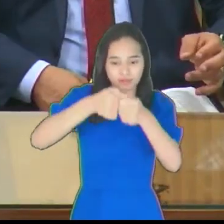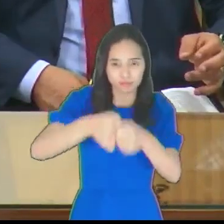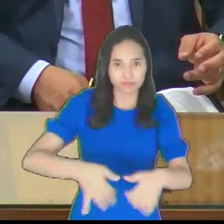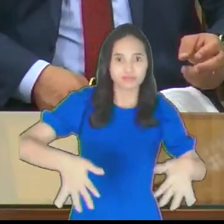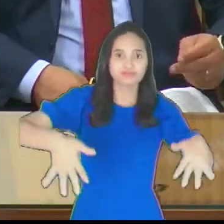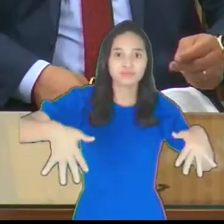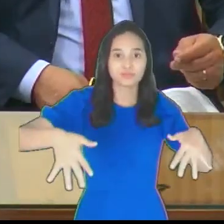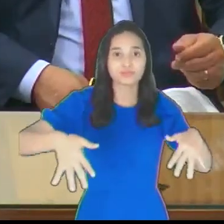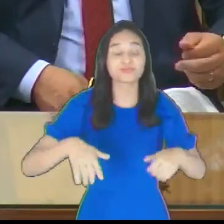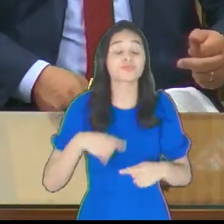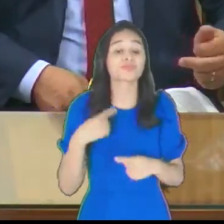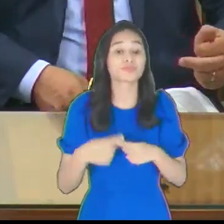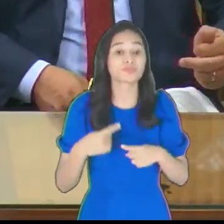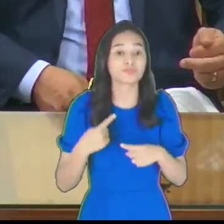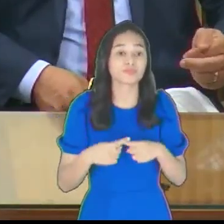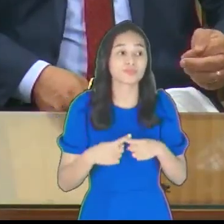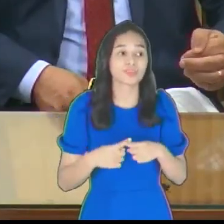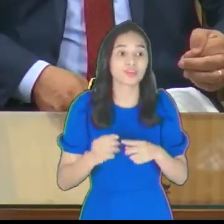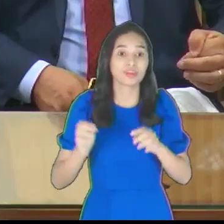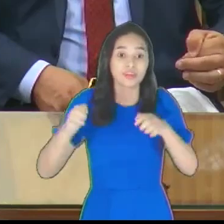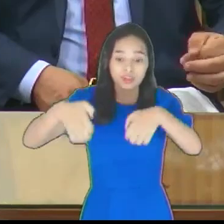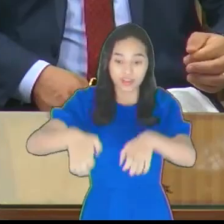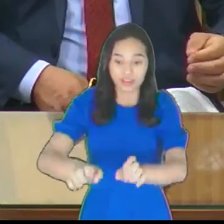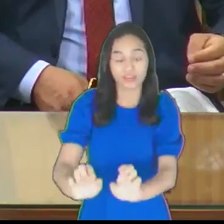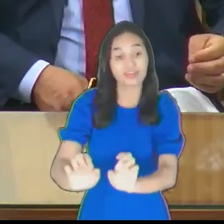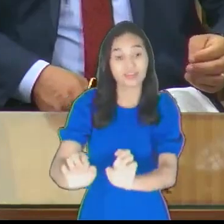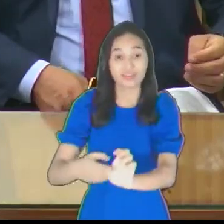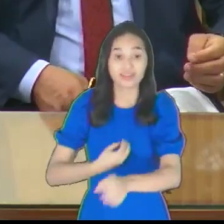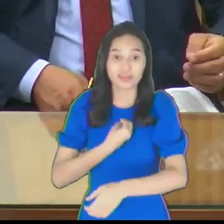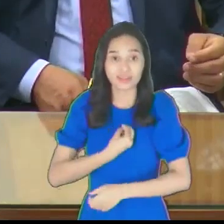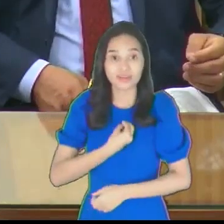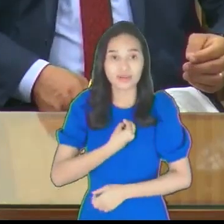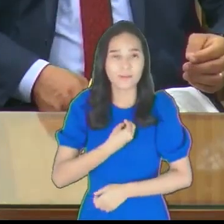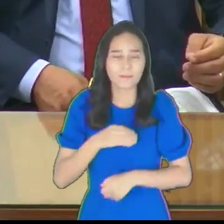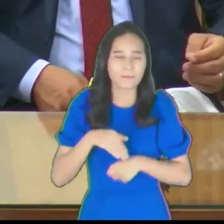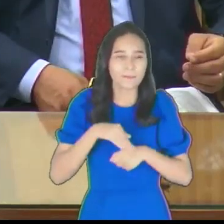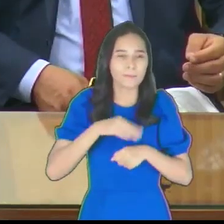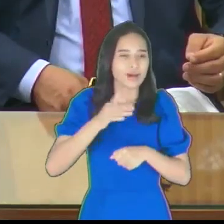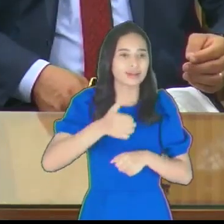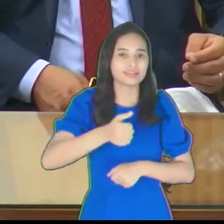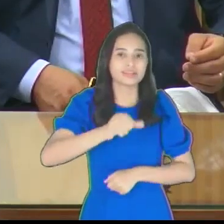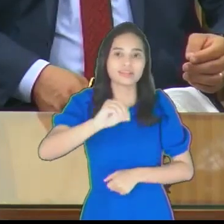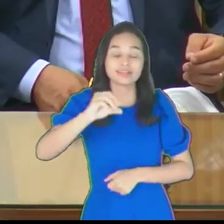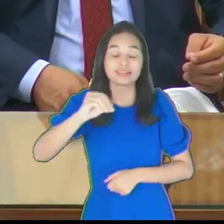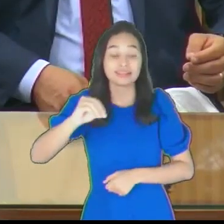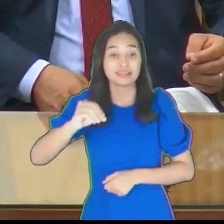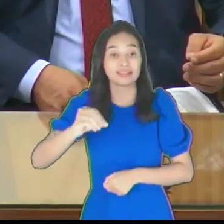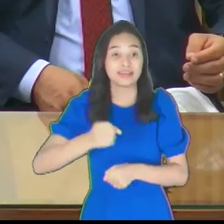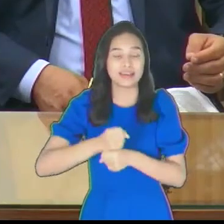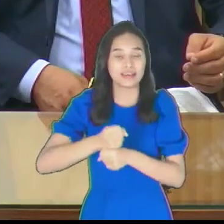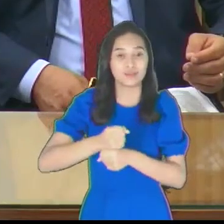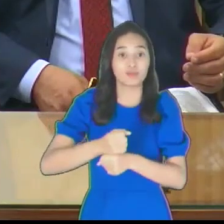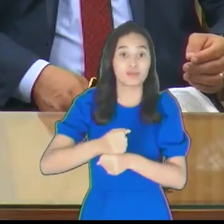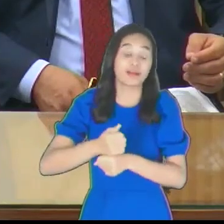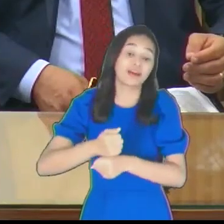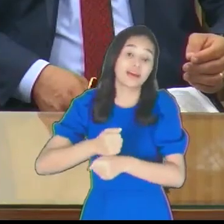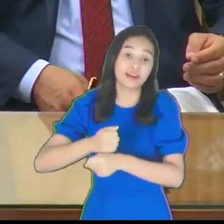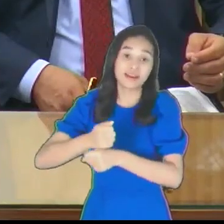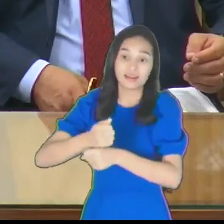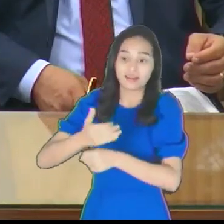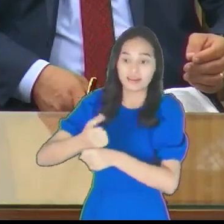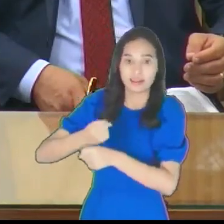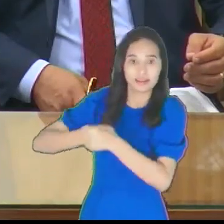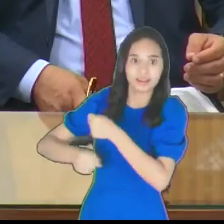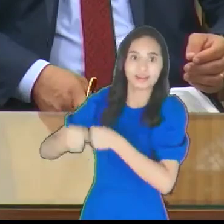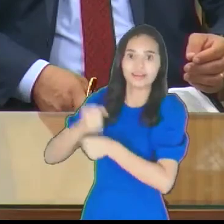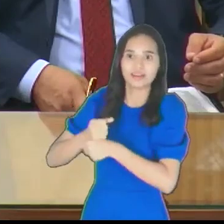descendência, porque Ezequias viveu mais de 100 anos antes do cativeiro babilônico. Então,